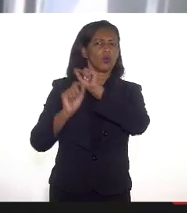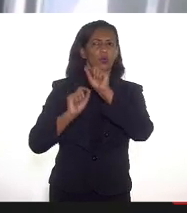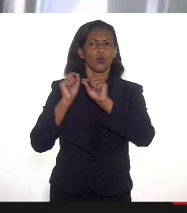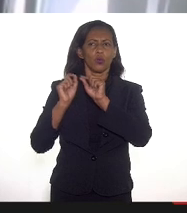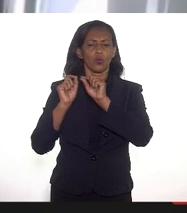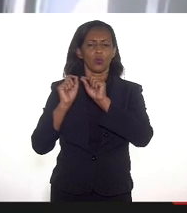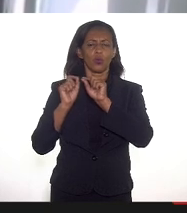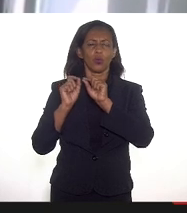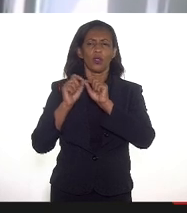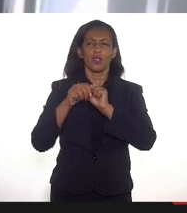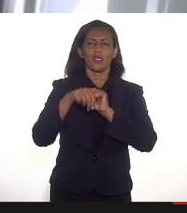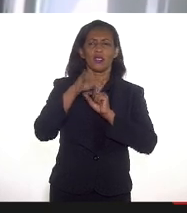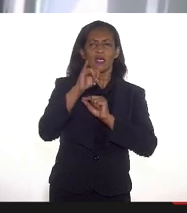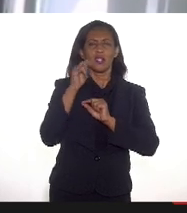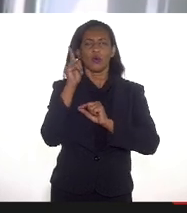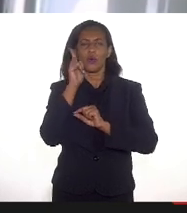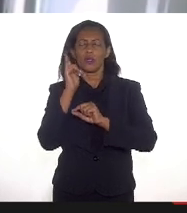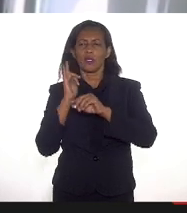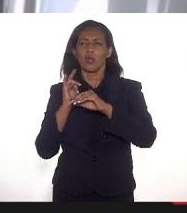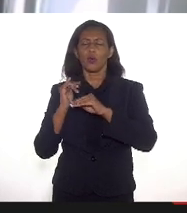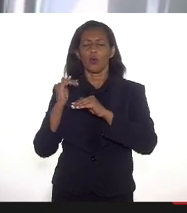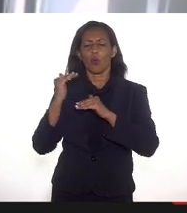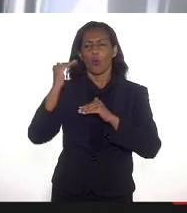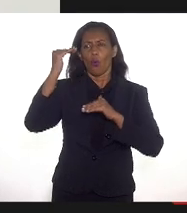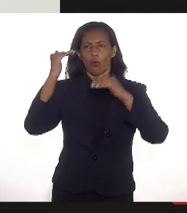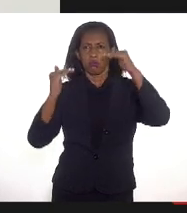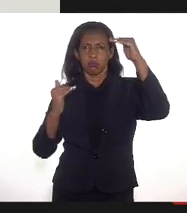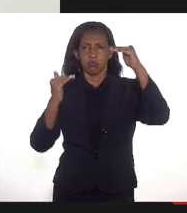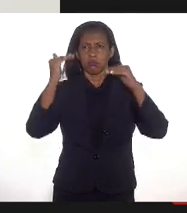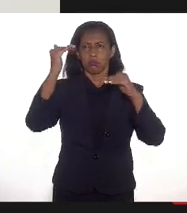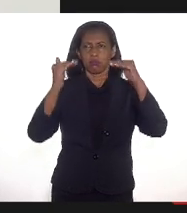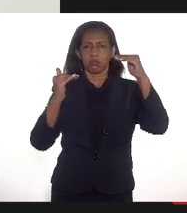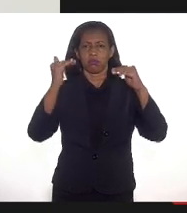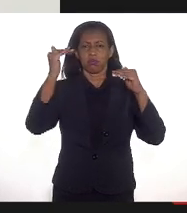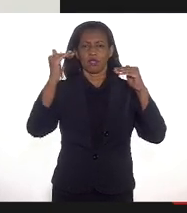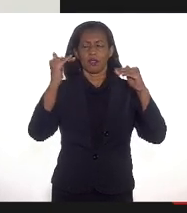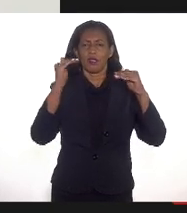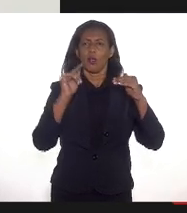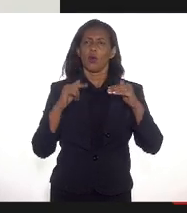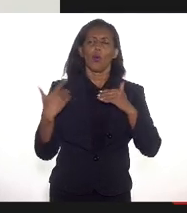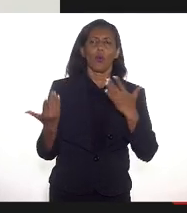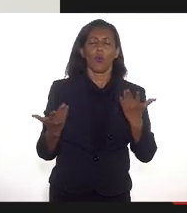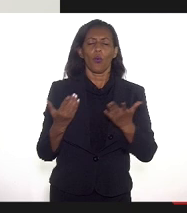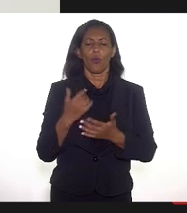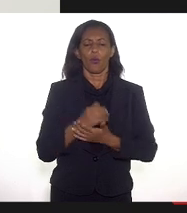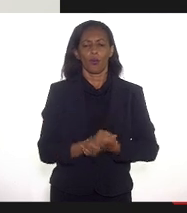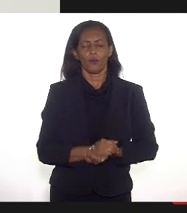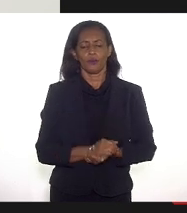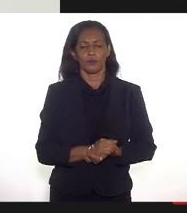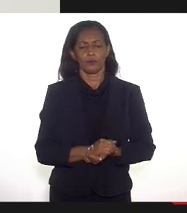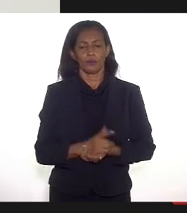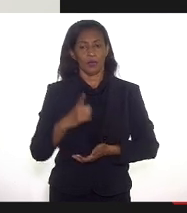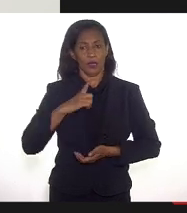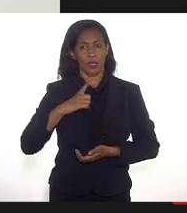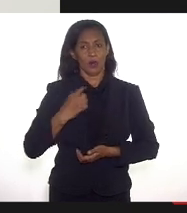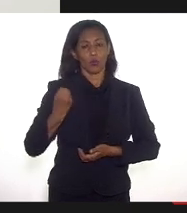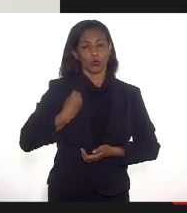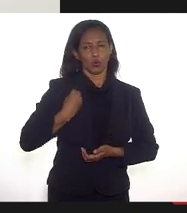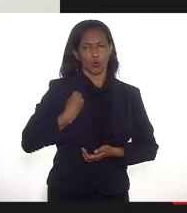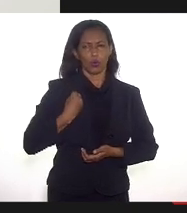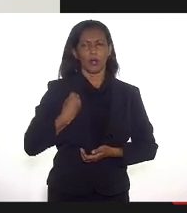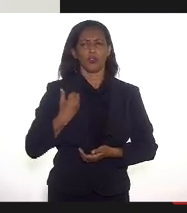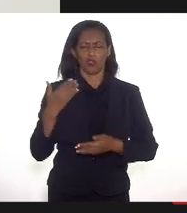que acessaram? Tem uma análise sobre isso? Nós temos números, até com alguma precisão, sobre quantidade de